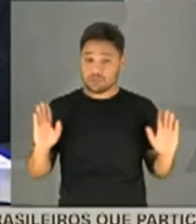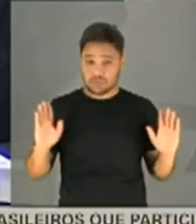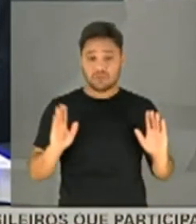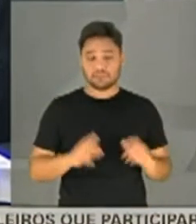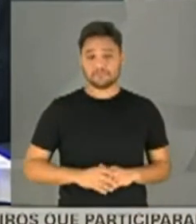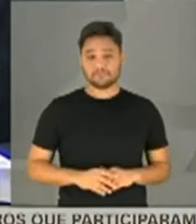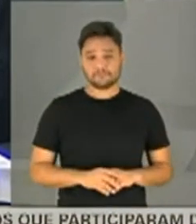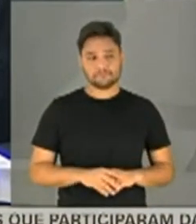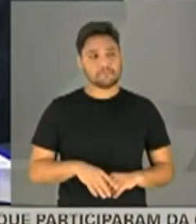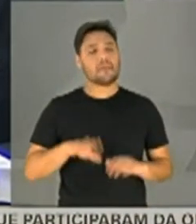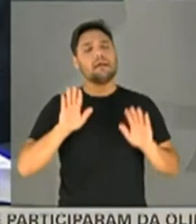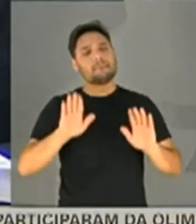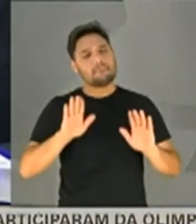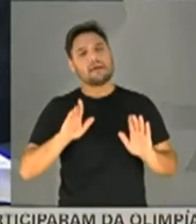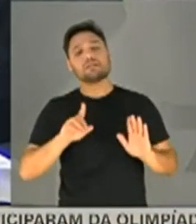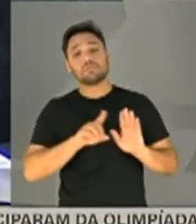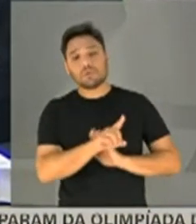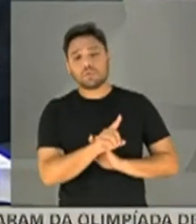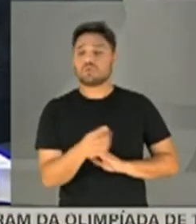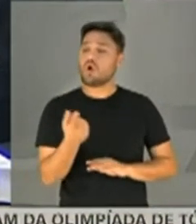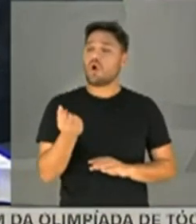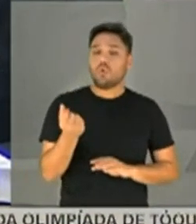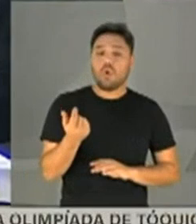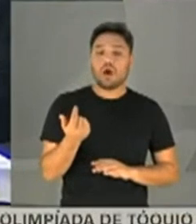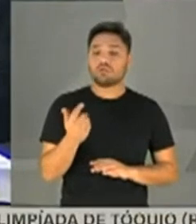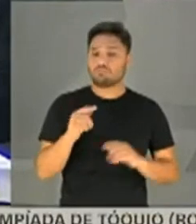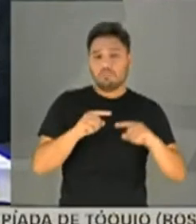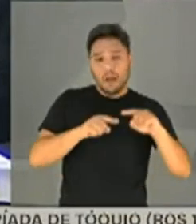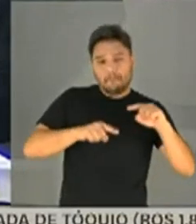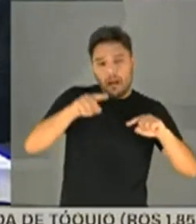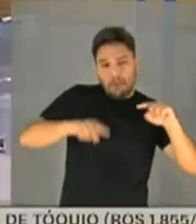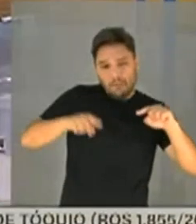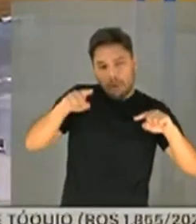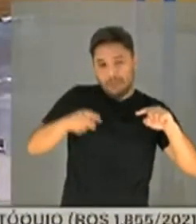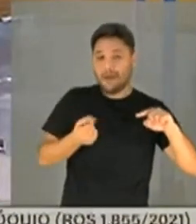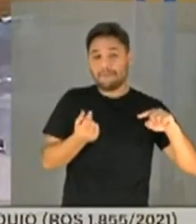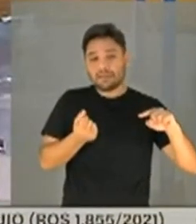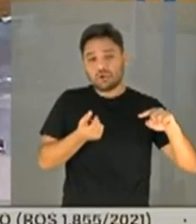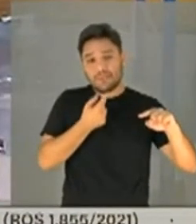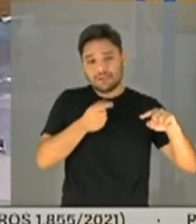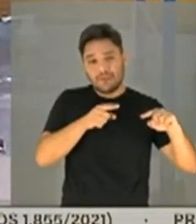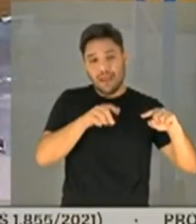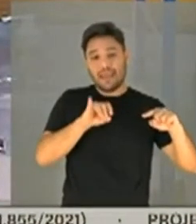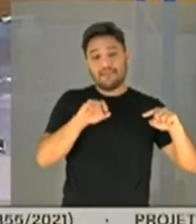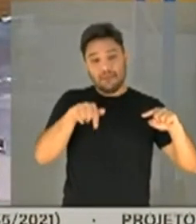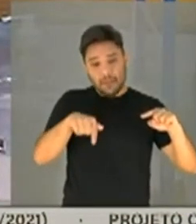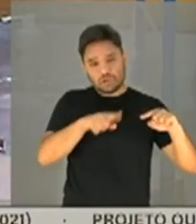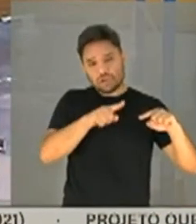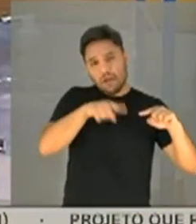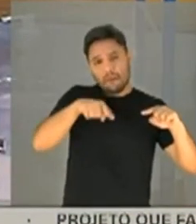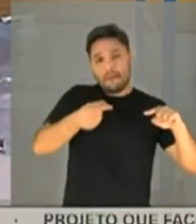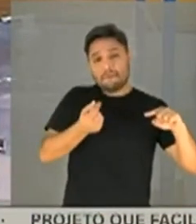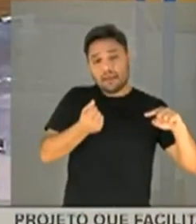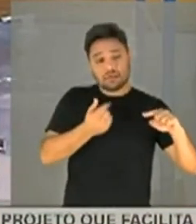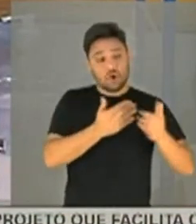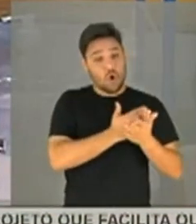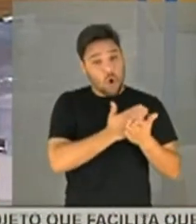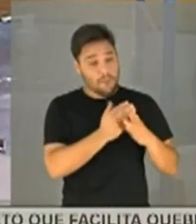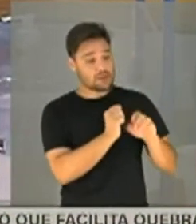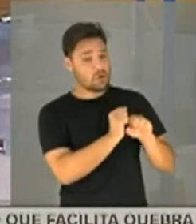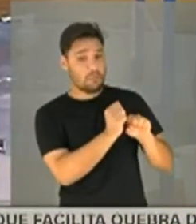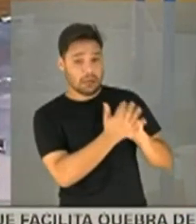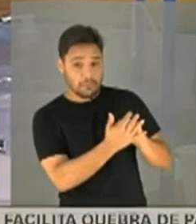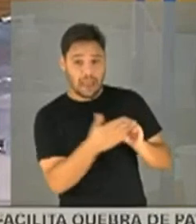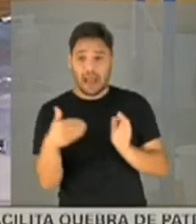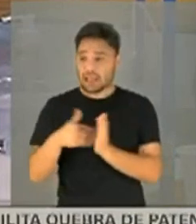essa ação. A pergunta que eu faço para o senhor é quanto variou o preço do medicamento ivermectina do período do início da pandemia